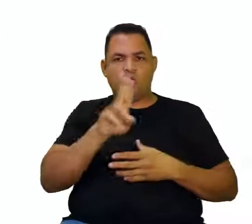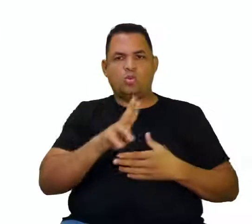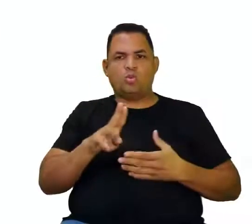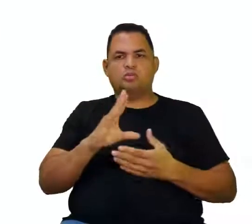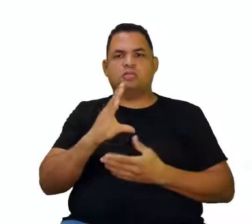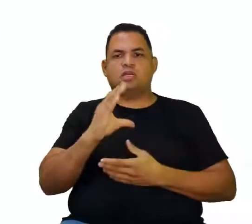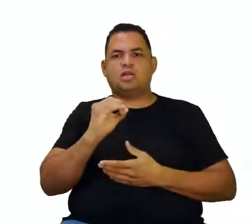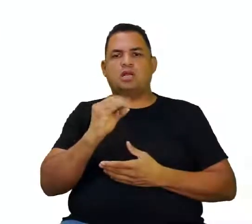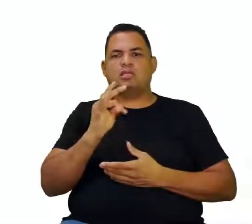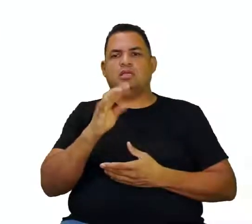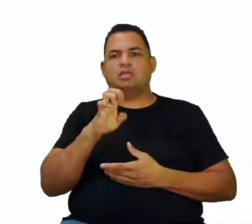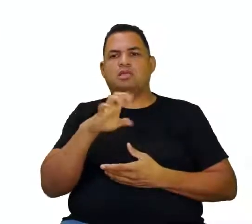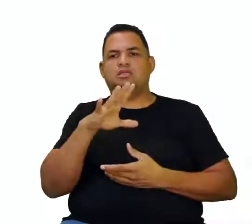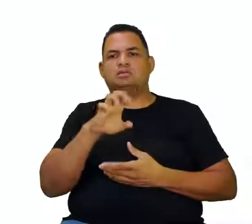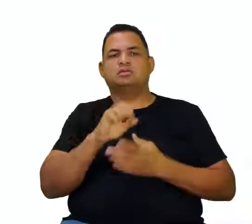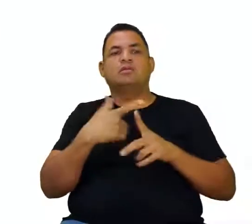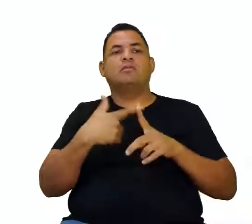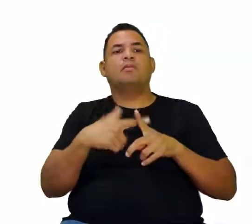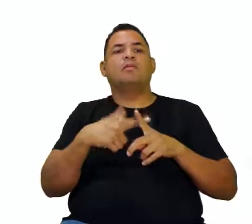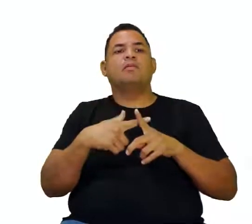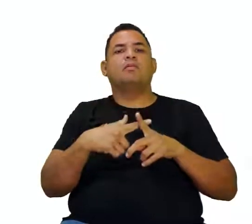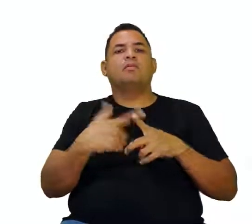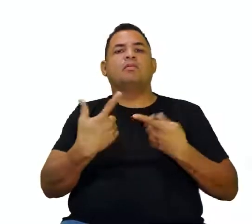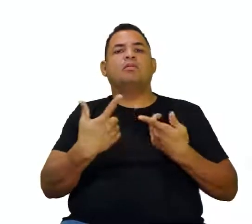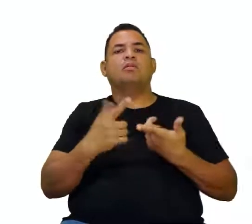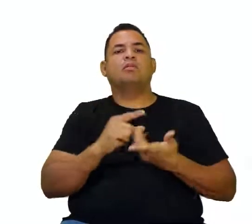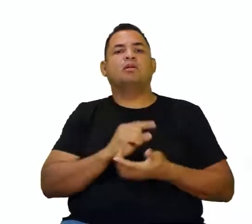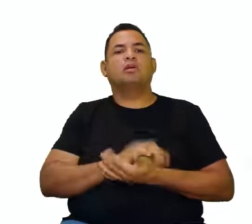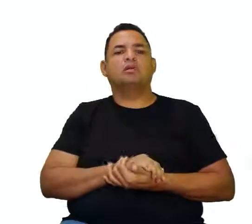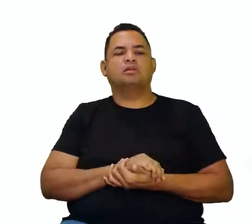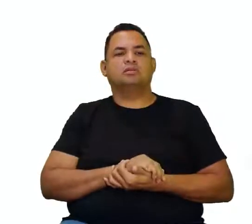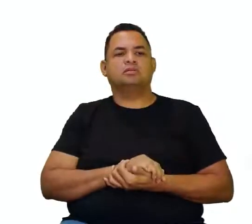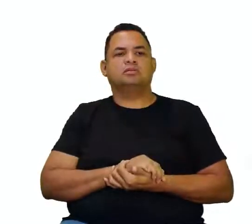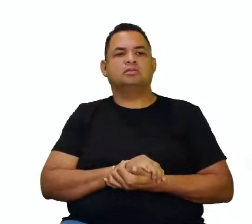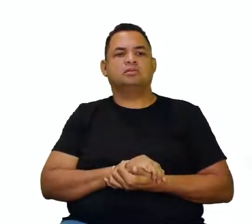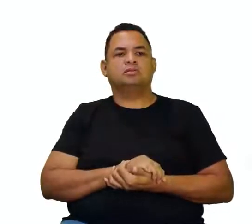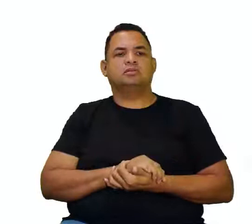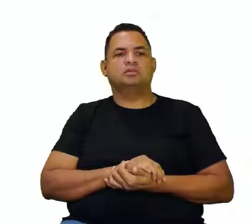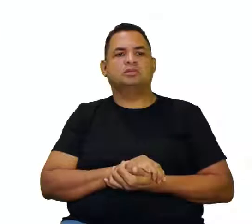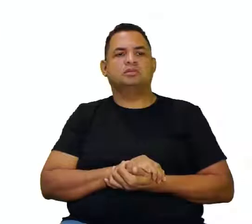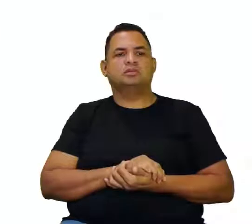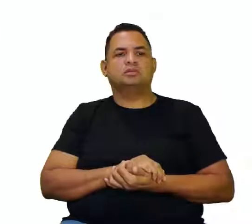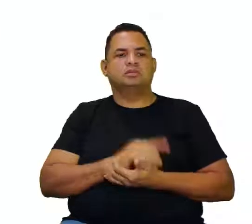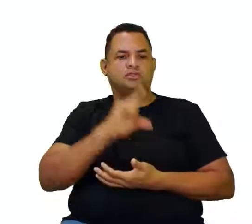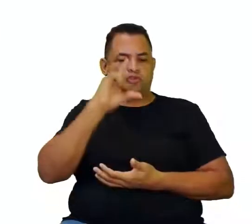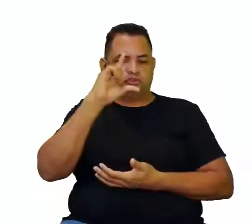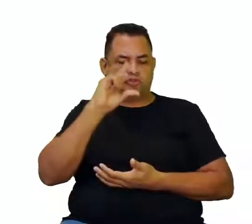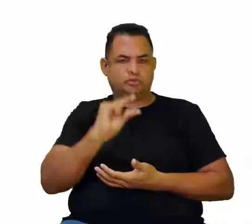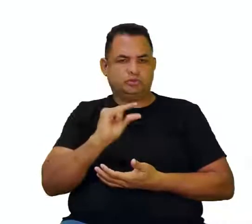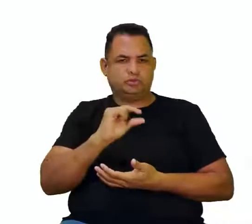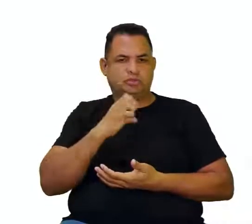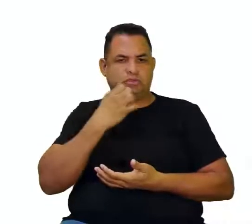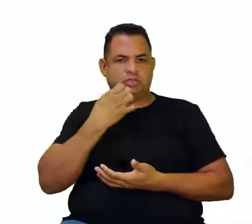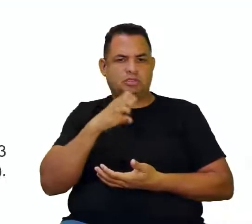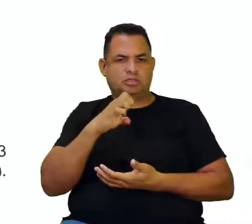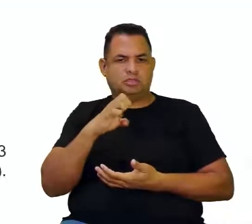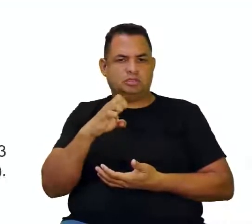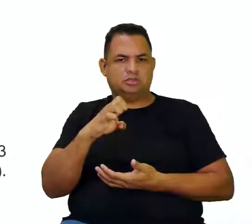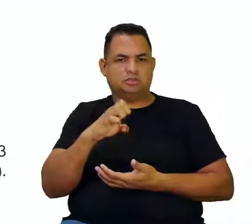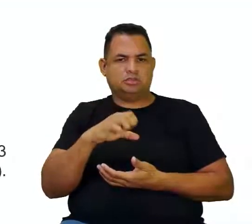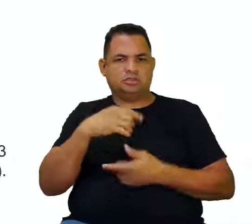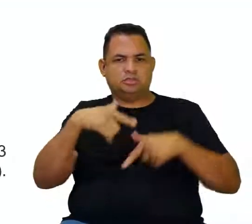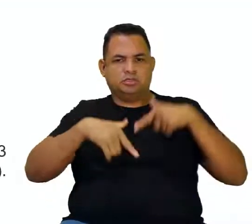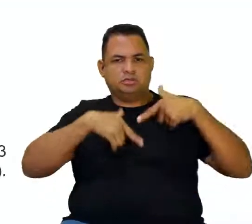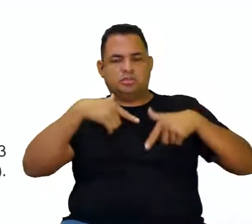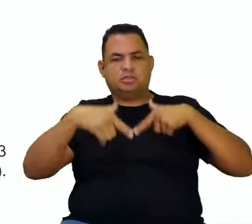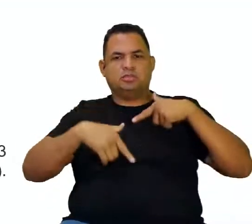catalase porque ela, aí de cara a gente já tem, ó, ela diminui a energia de ativação. Se a gente